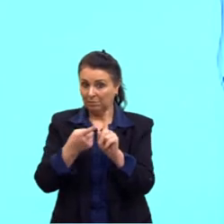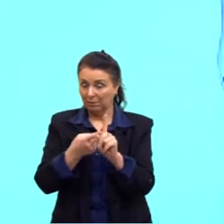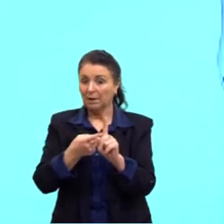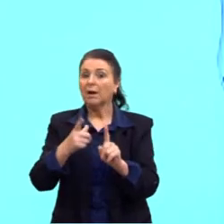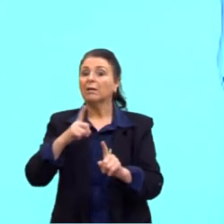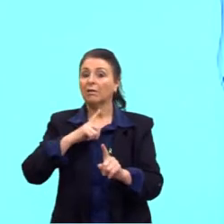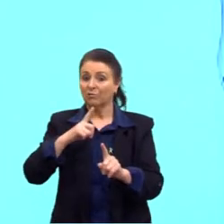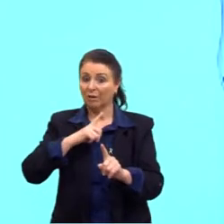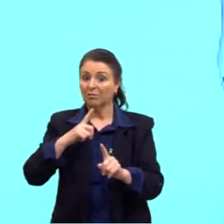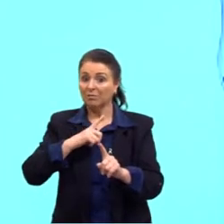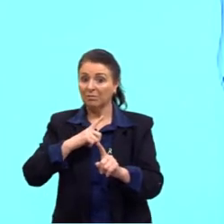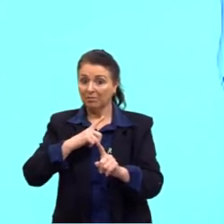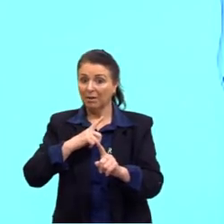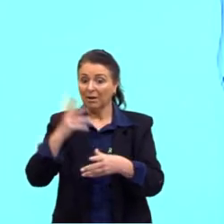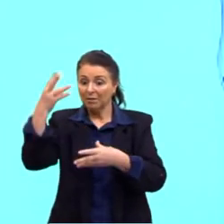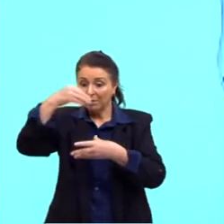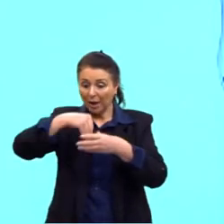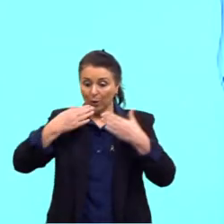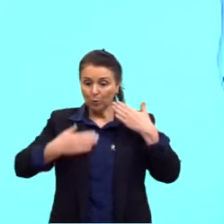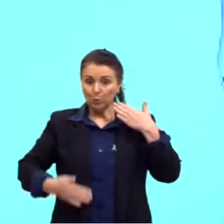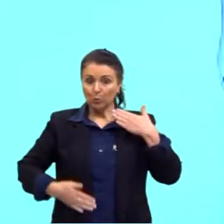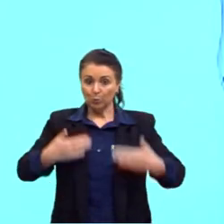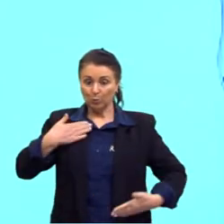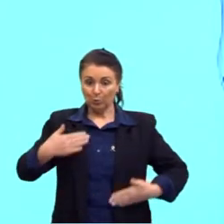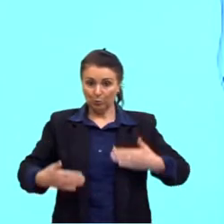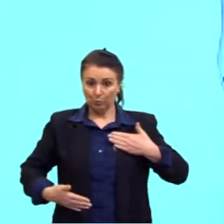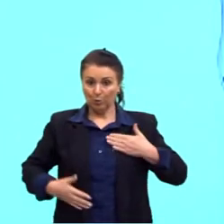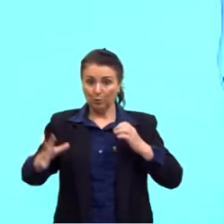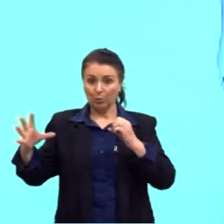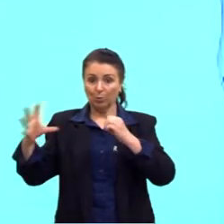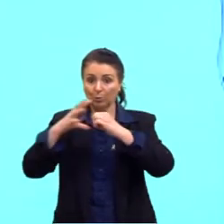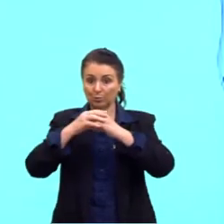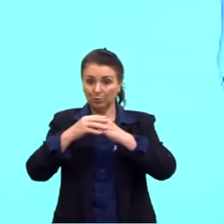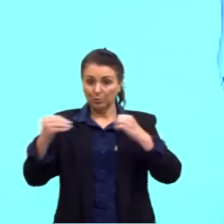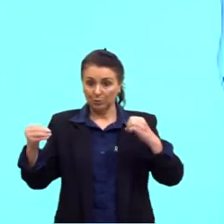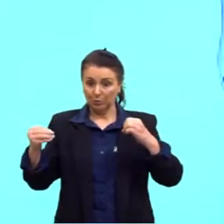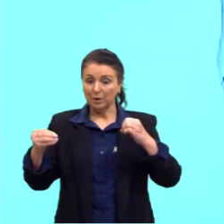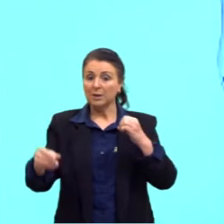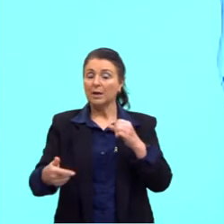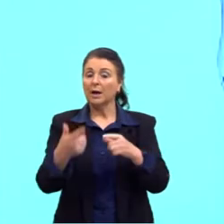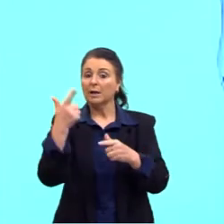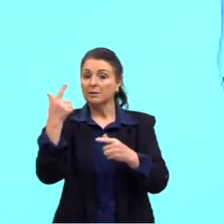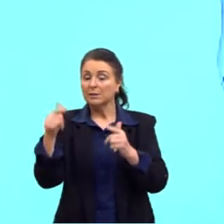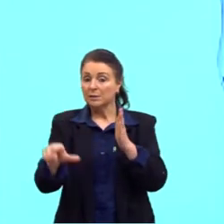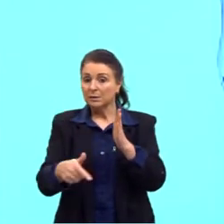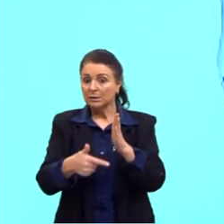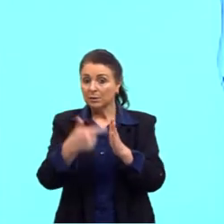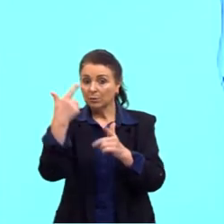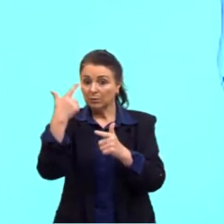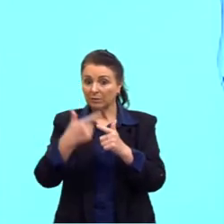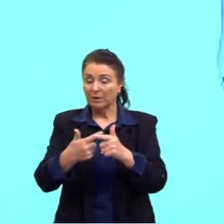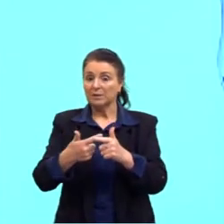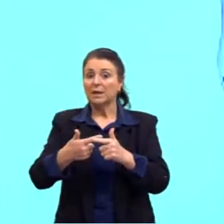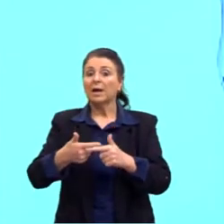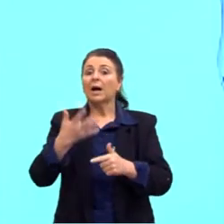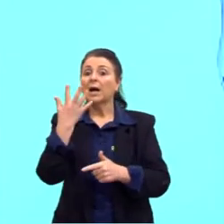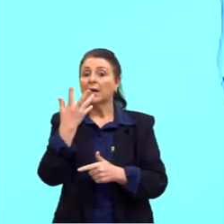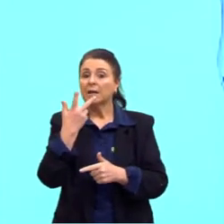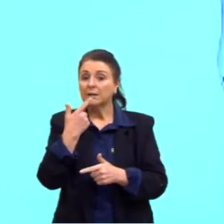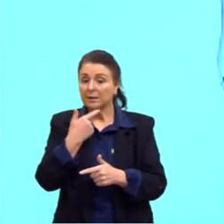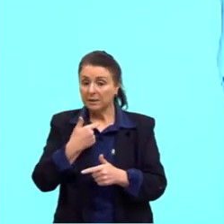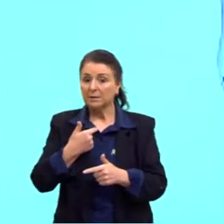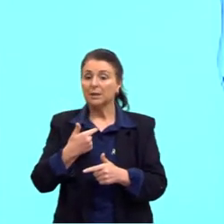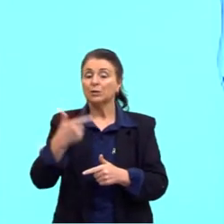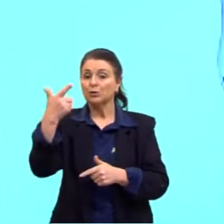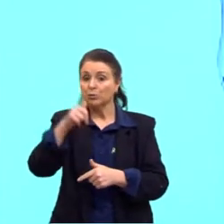ter esses anticorpos RH E aí na segunda gestação se essa segunda gestação a criança for novamente RH